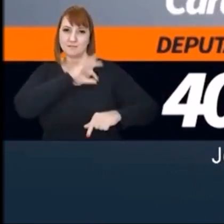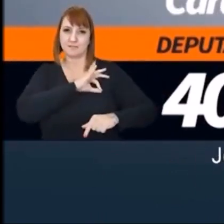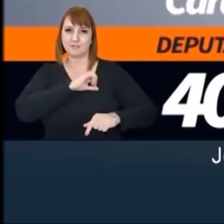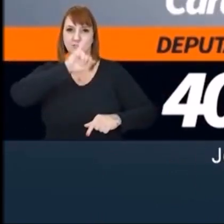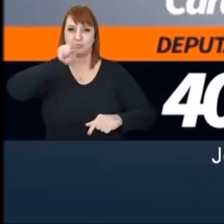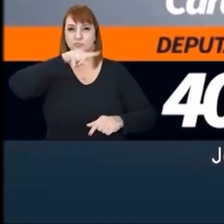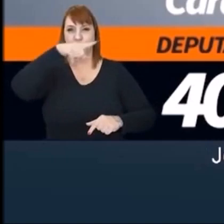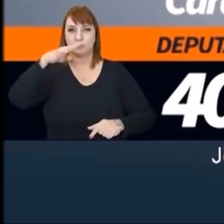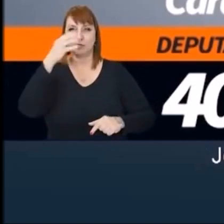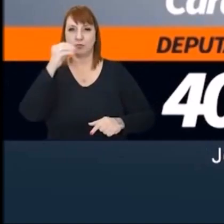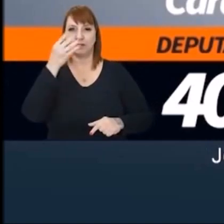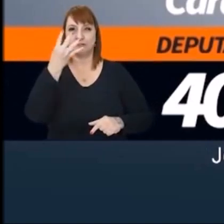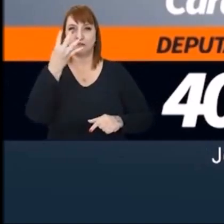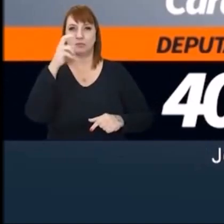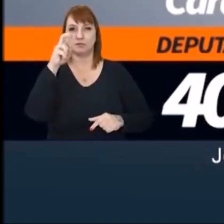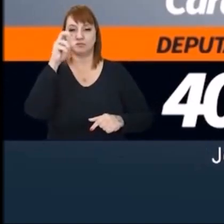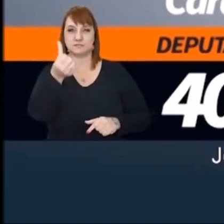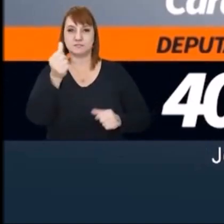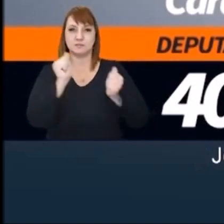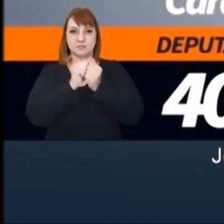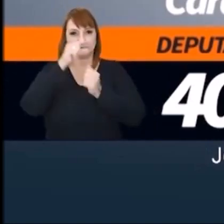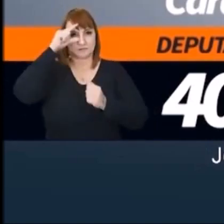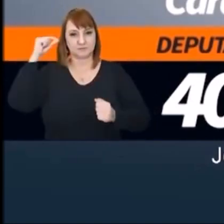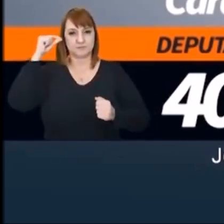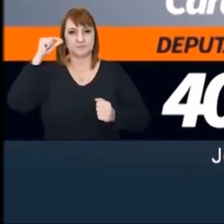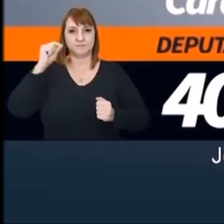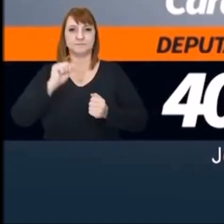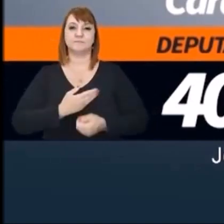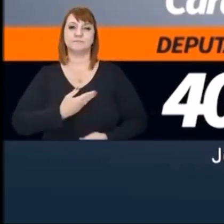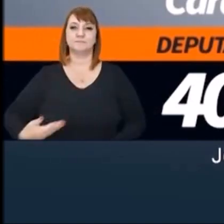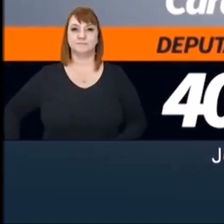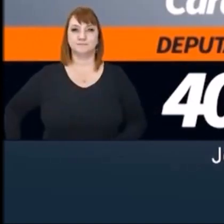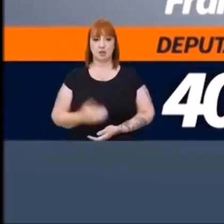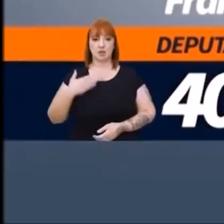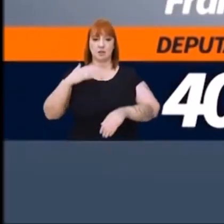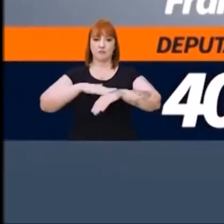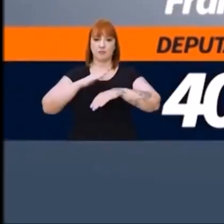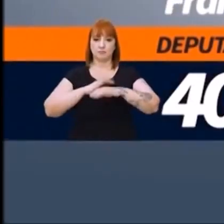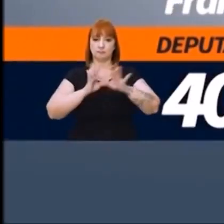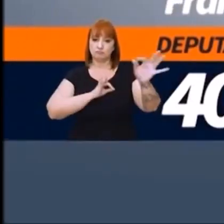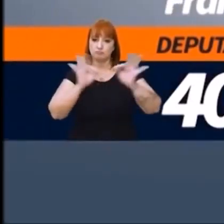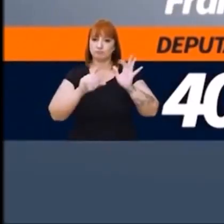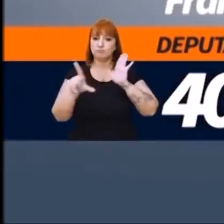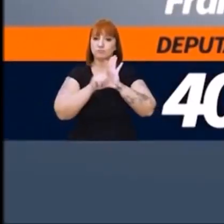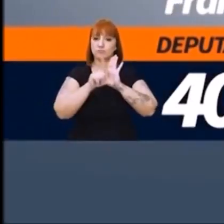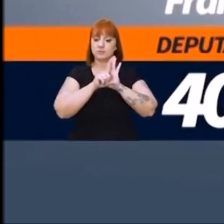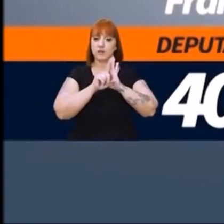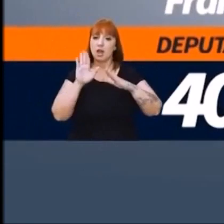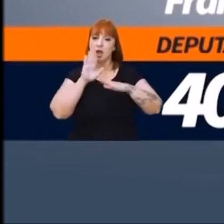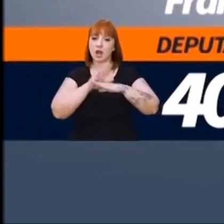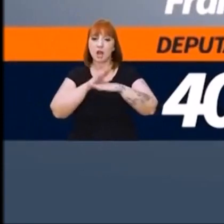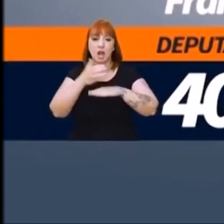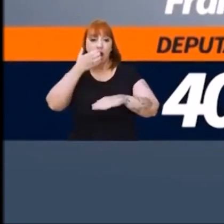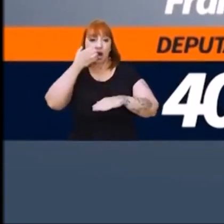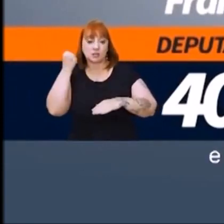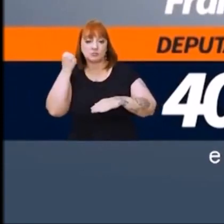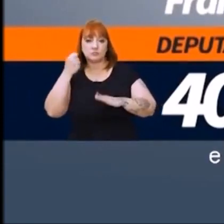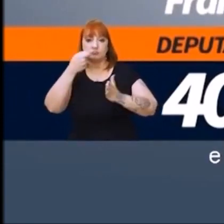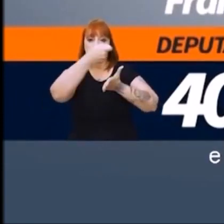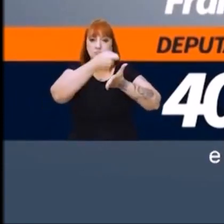renda joão caramez 40 45 6 com márcio frança governador eu sou o autor do projeto de lei que beneficia